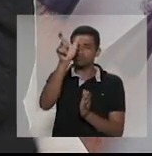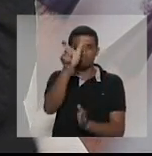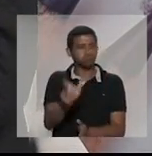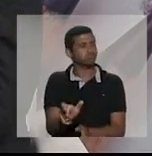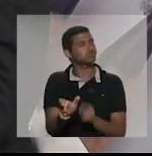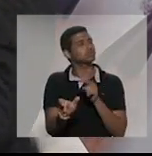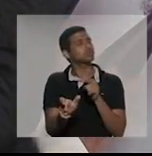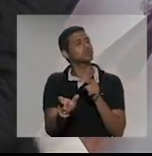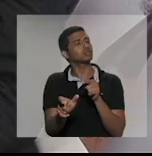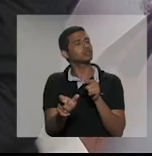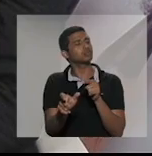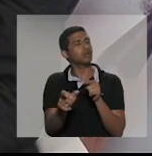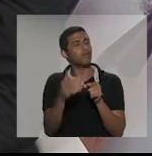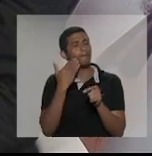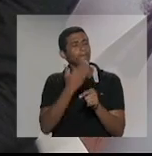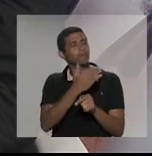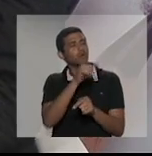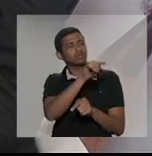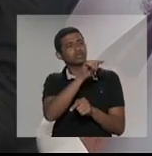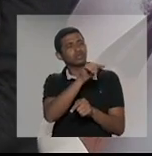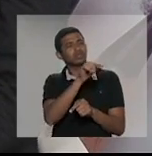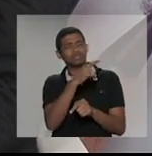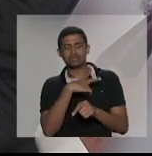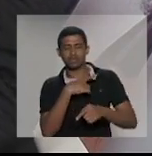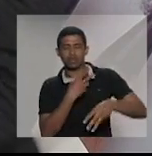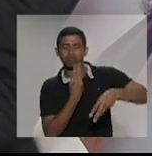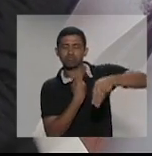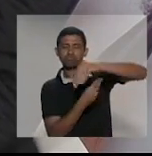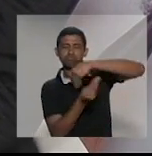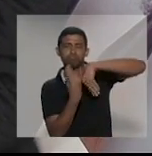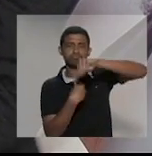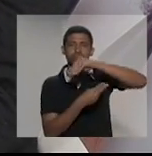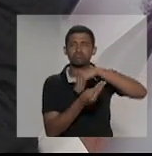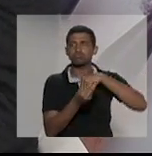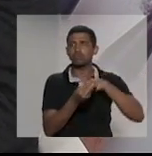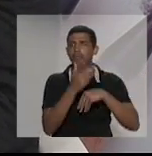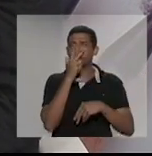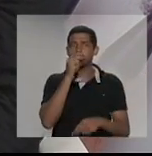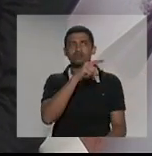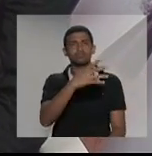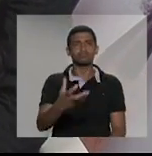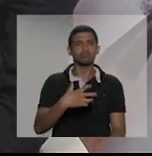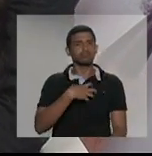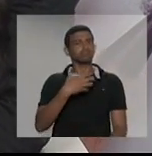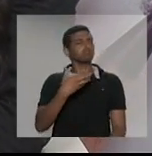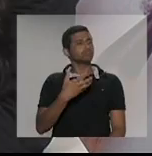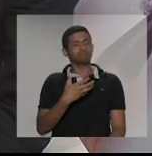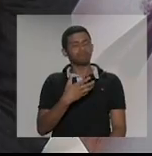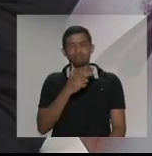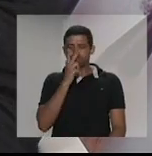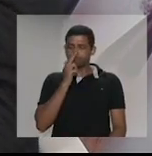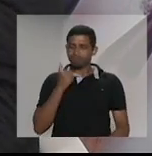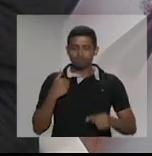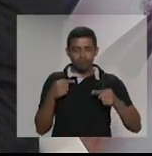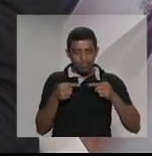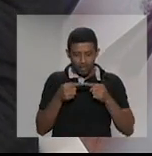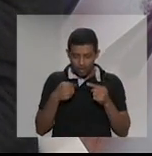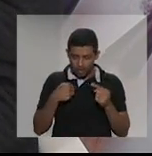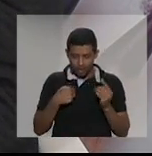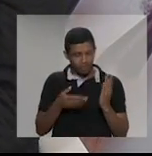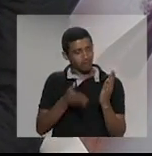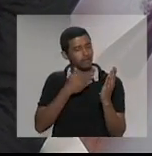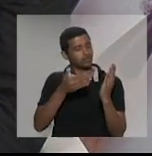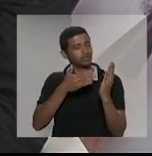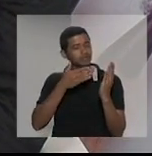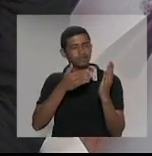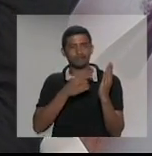personalidade que esse novelo aí te envolveu e que você se sentiu assim, completamente identificada